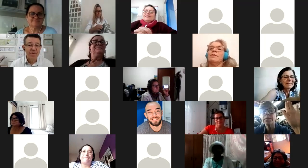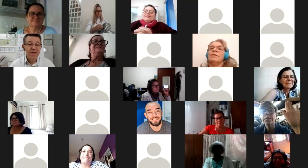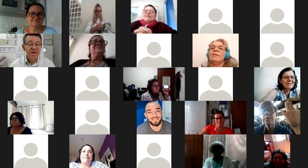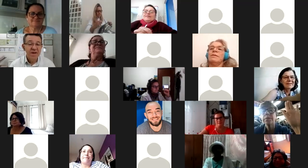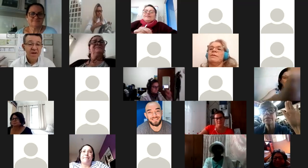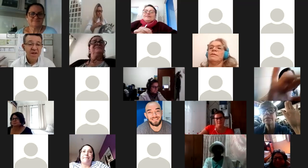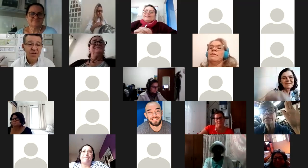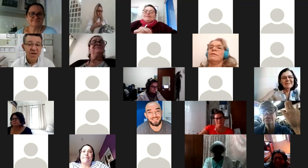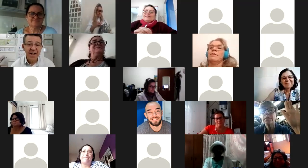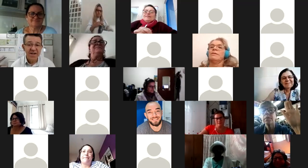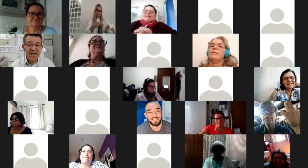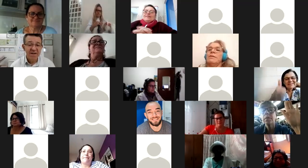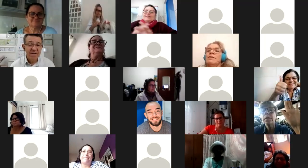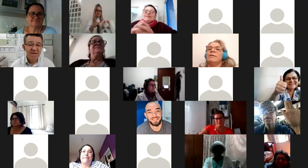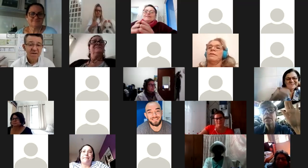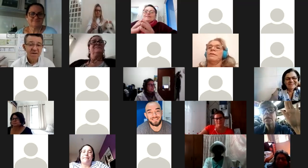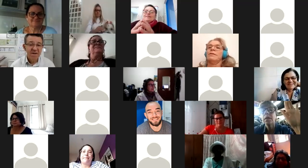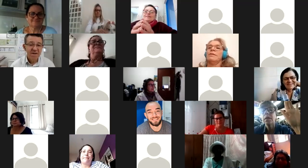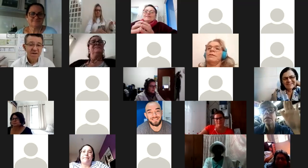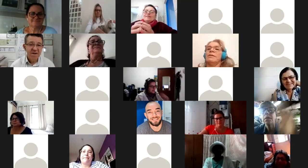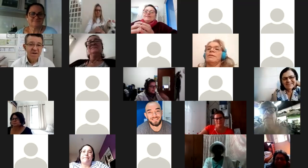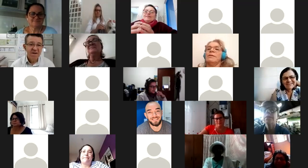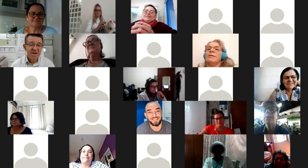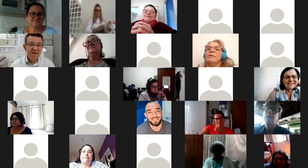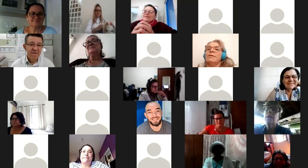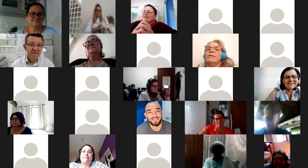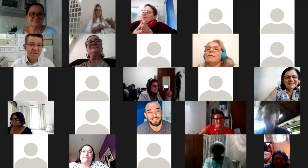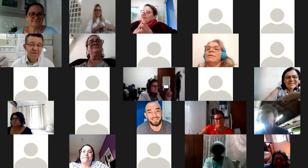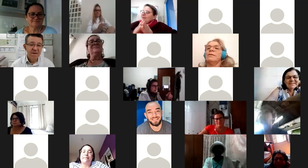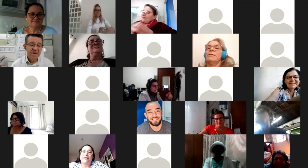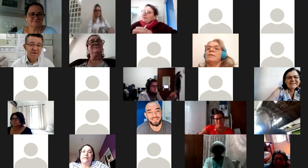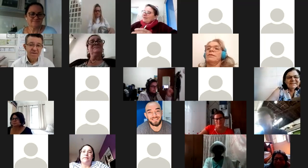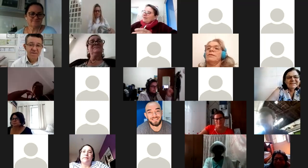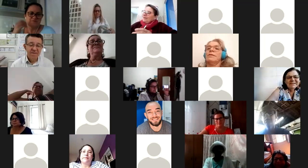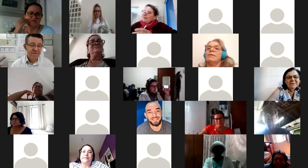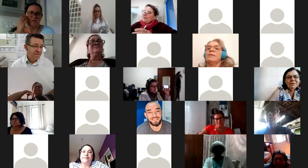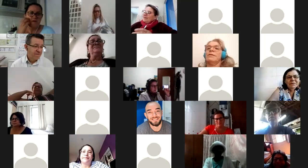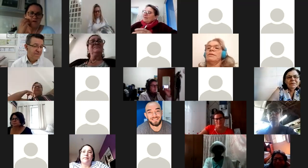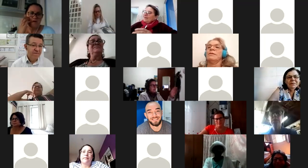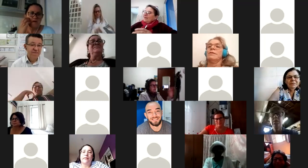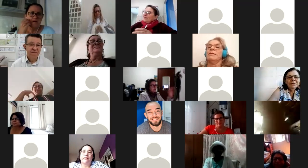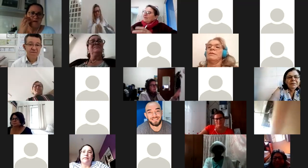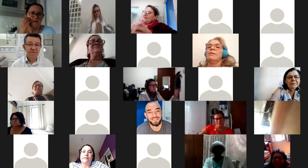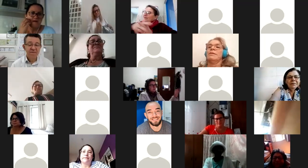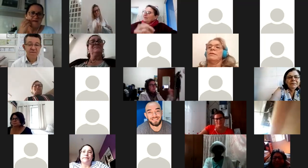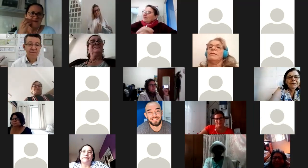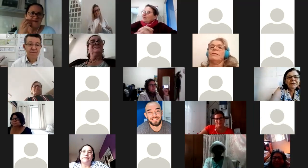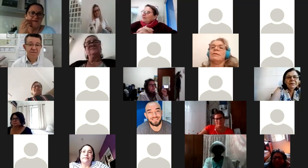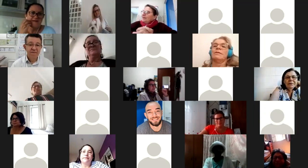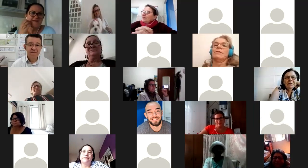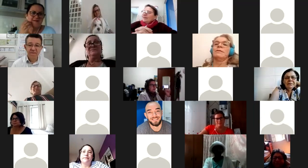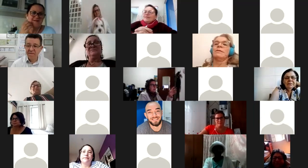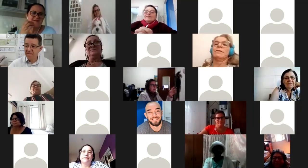ficou bom. Então, diga, Edna. Ah, é que assim, é como algumas colegas já falaram, eu também achei o senhor no